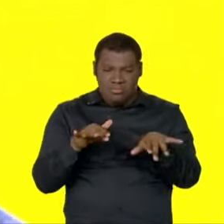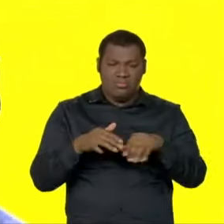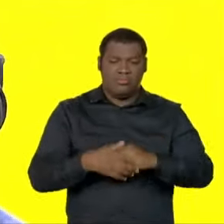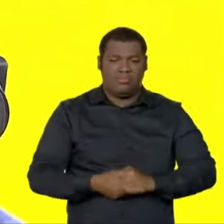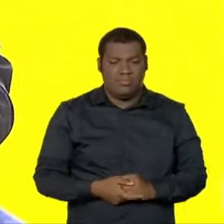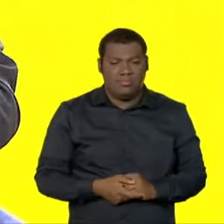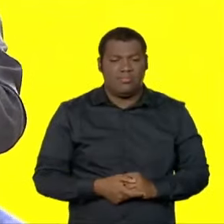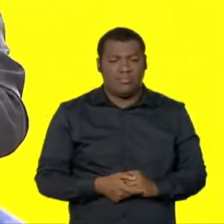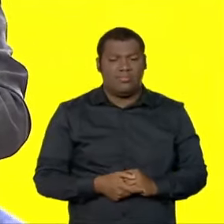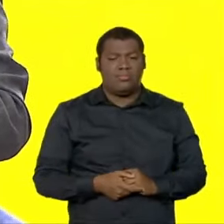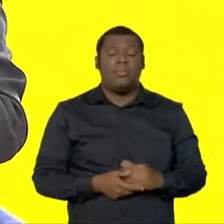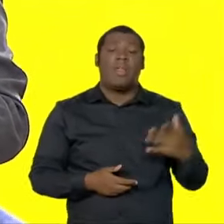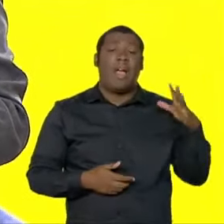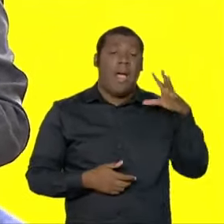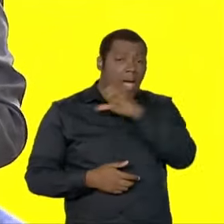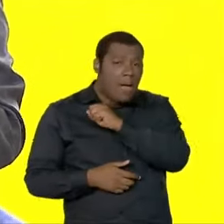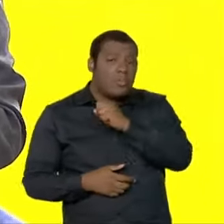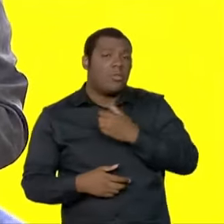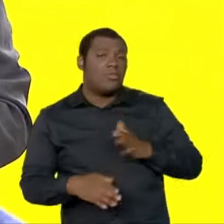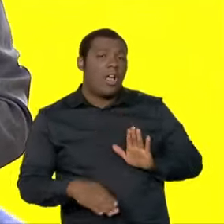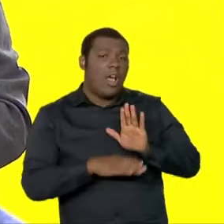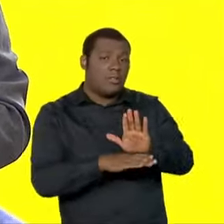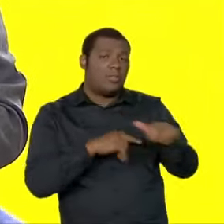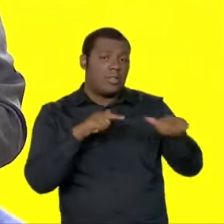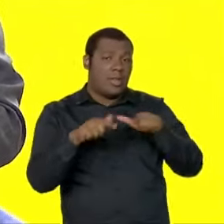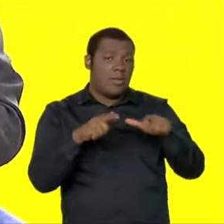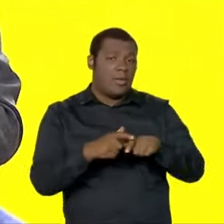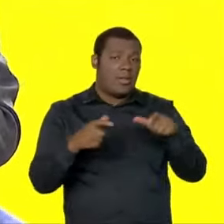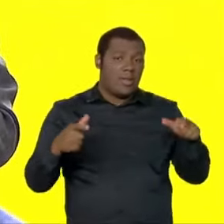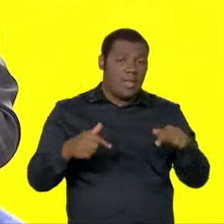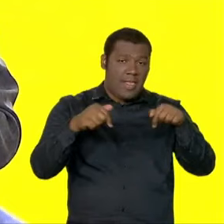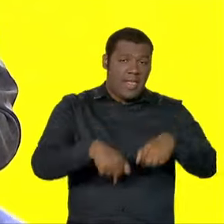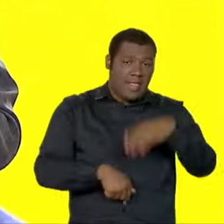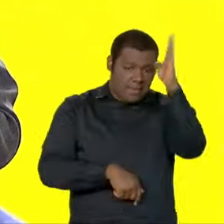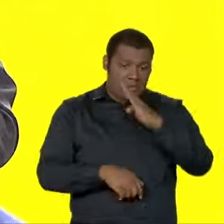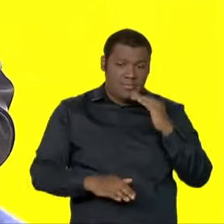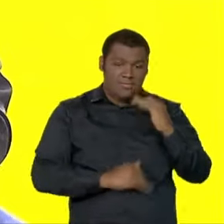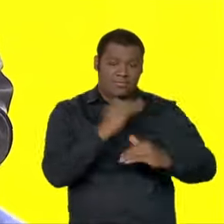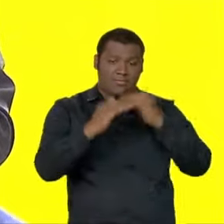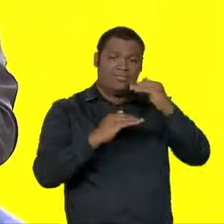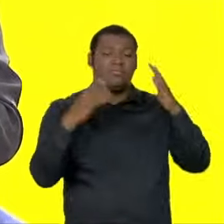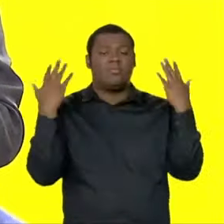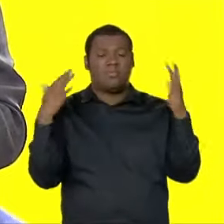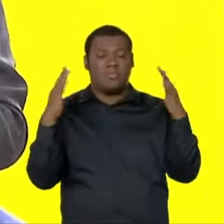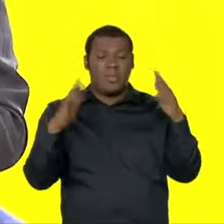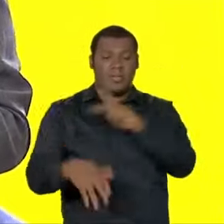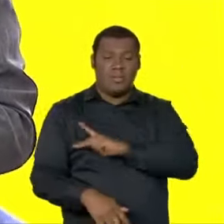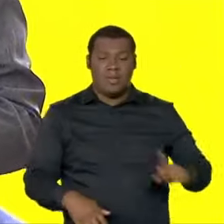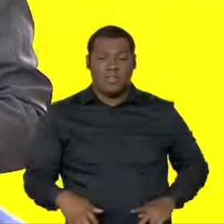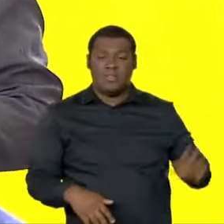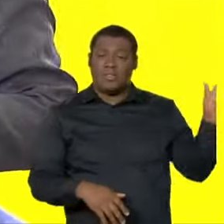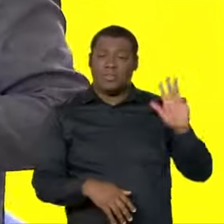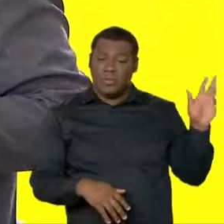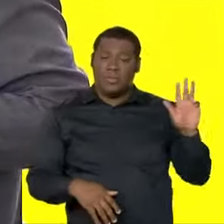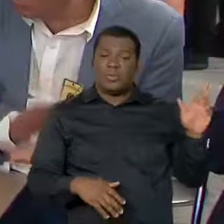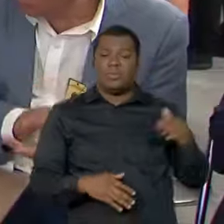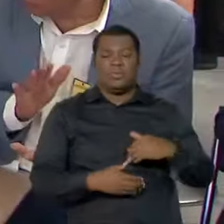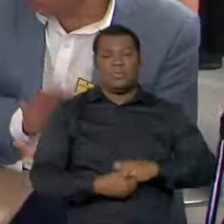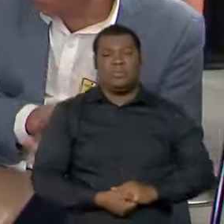possa ser feito rapidamente para gerar mais emprego e continuar desenvolvendo o Brasil. Parabéns, presidente Lula, parabéns a todos